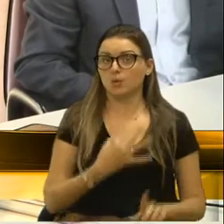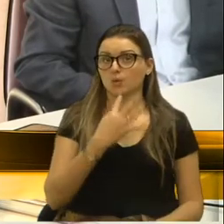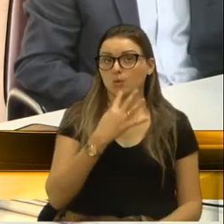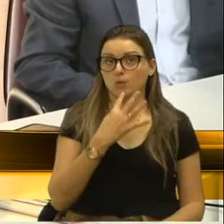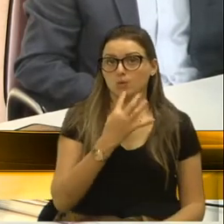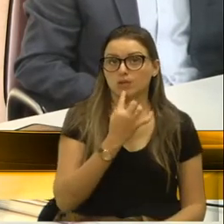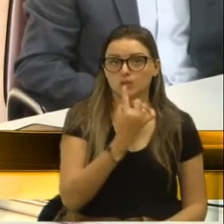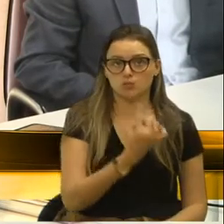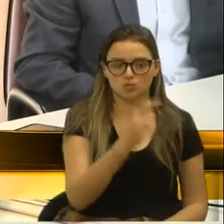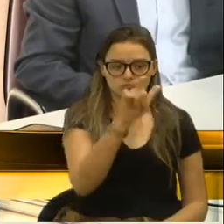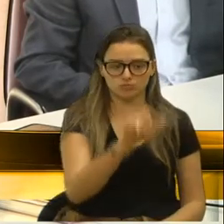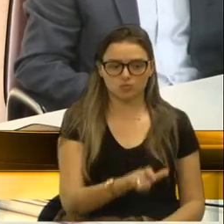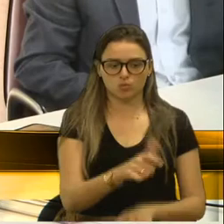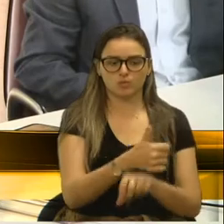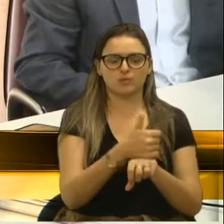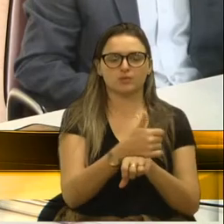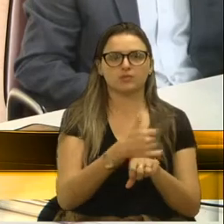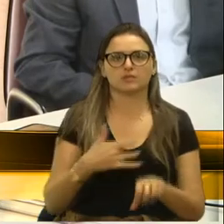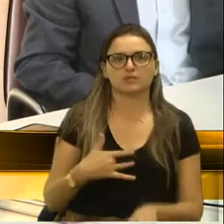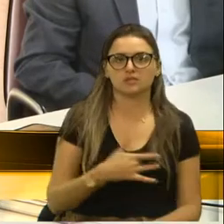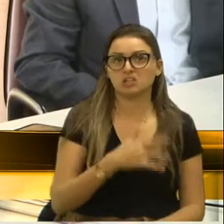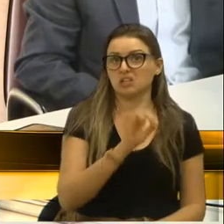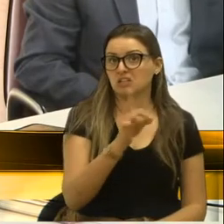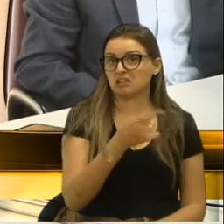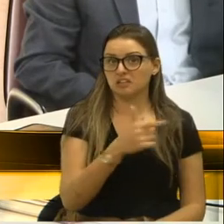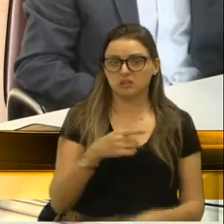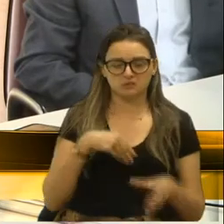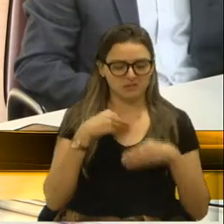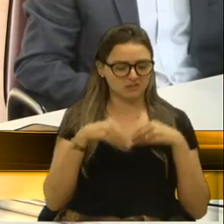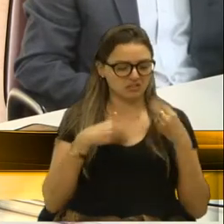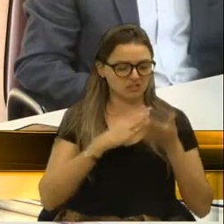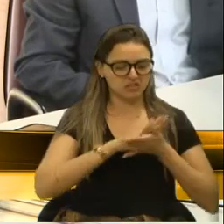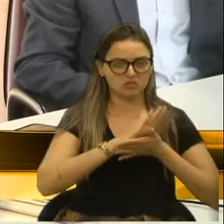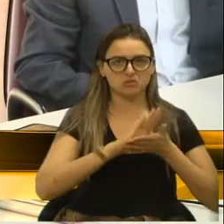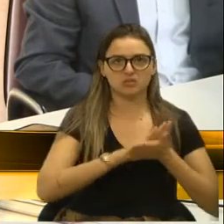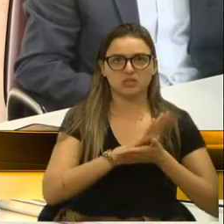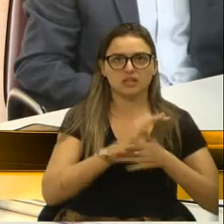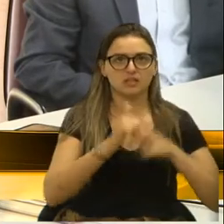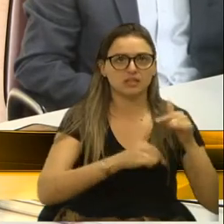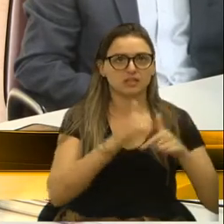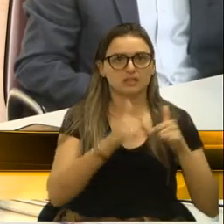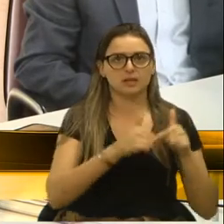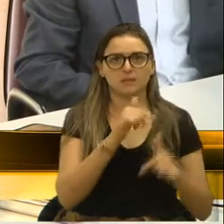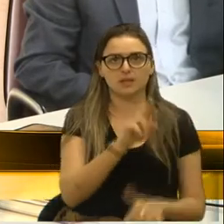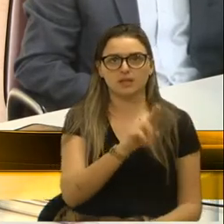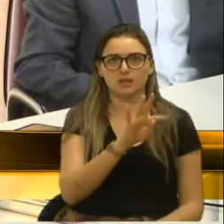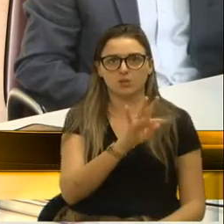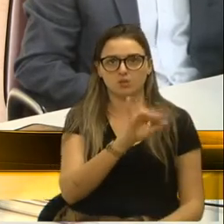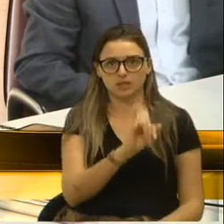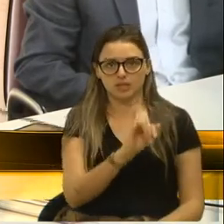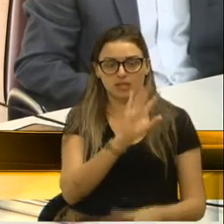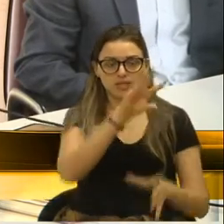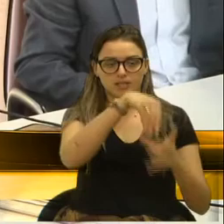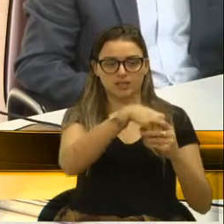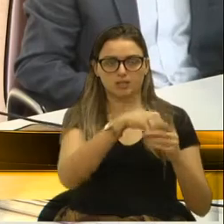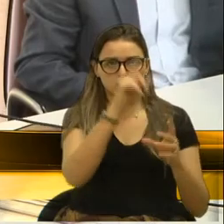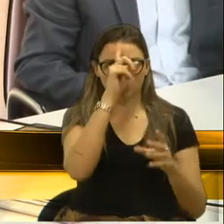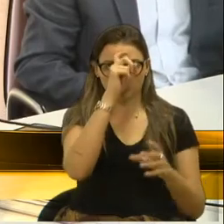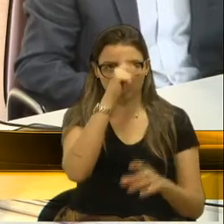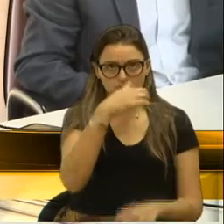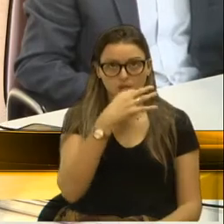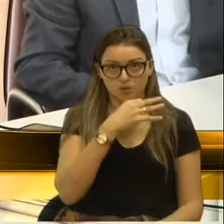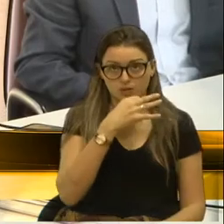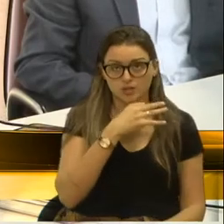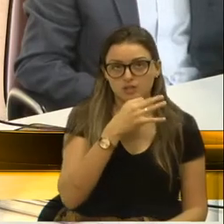situação específica de uma profissional de saúde que não apresentou sintoma nenhum, trabalha numa UTI aqui, num dos hospitais, não apresentava